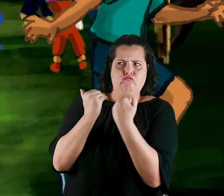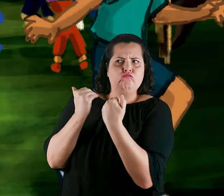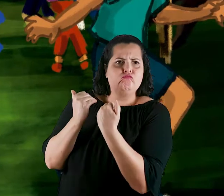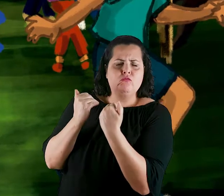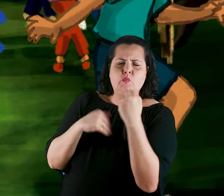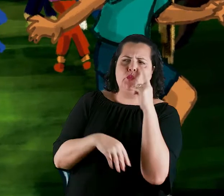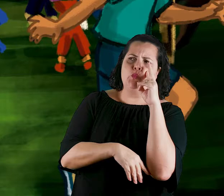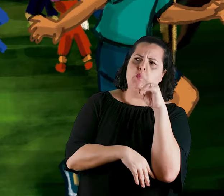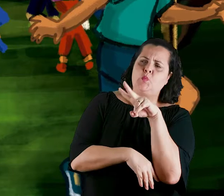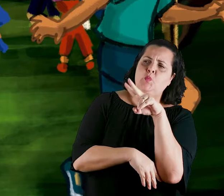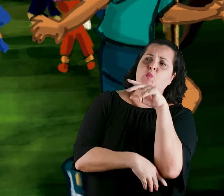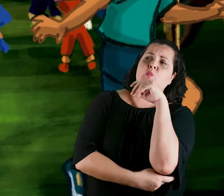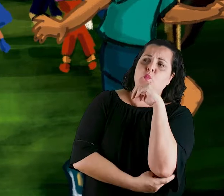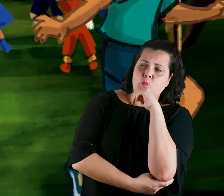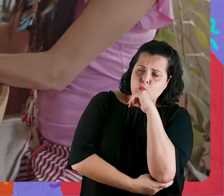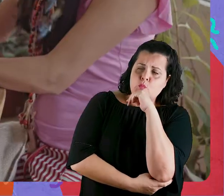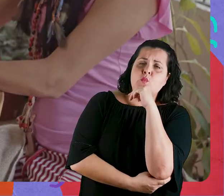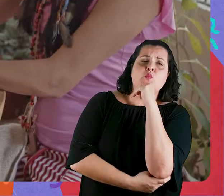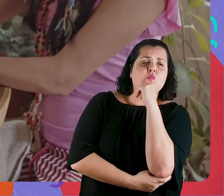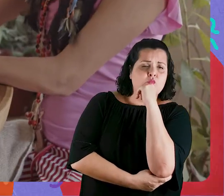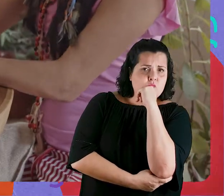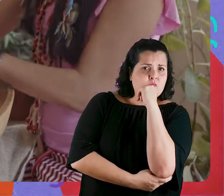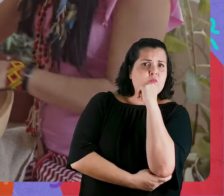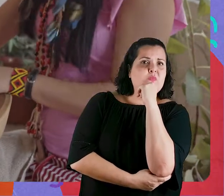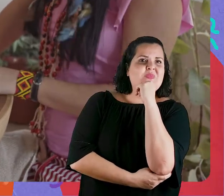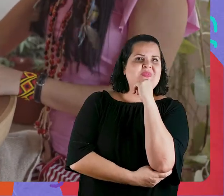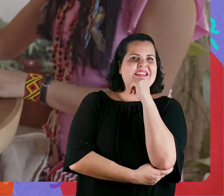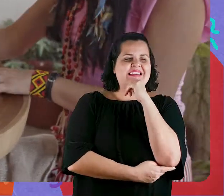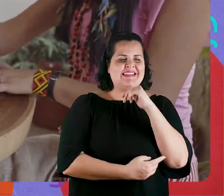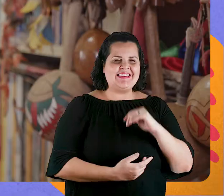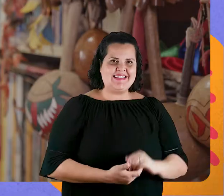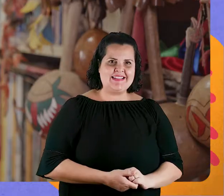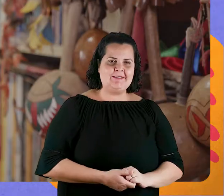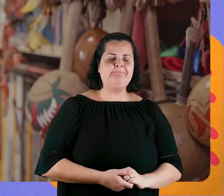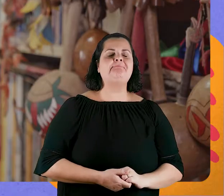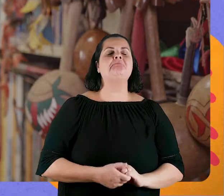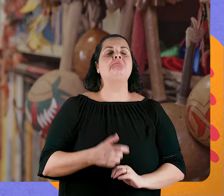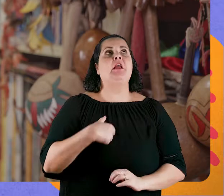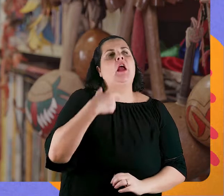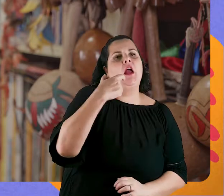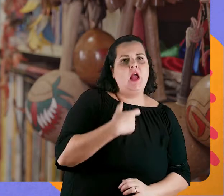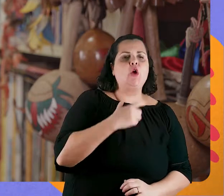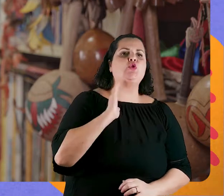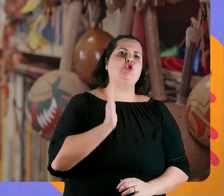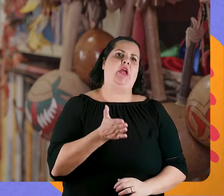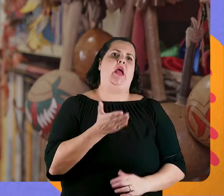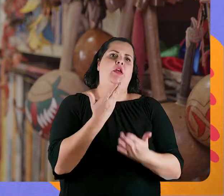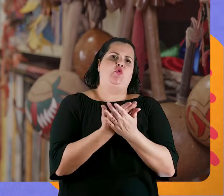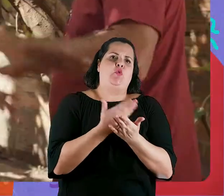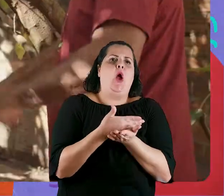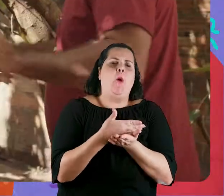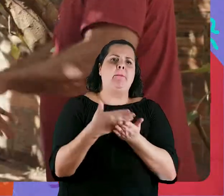árvore, havia espiado toda a cena. Eu comecei a estudar, já foi em escola tradicional